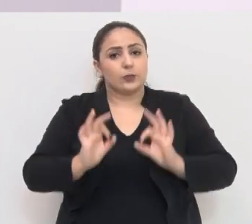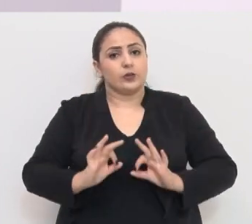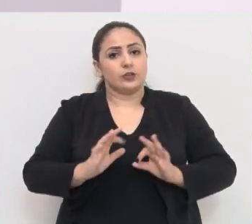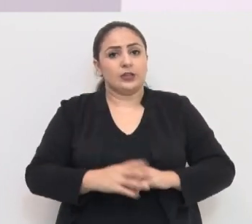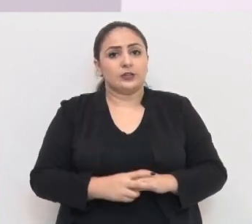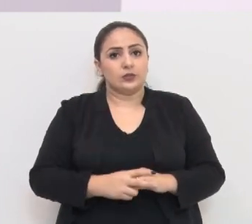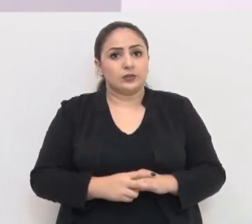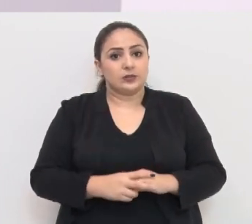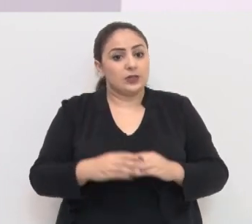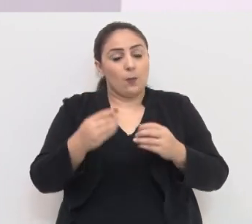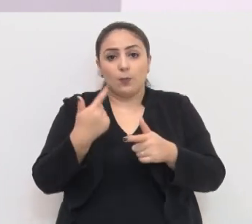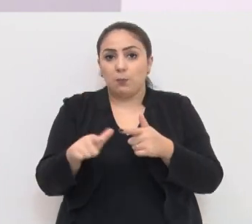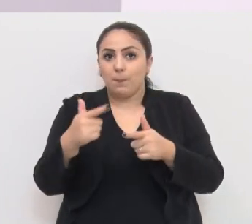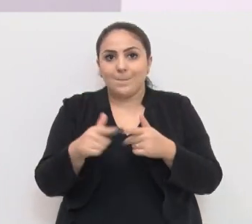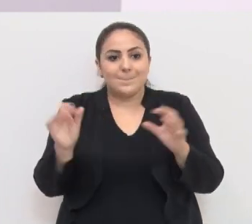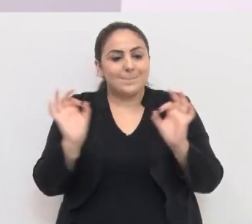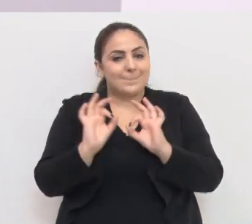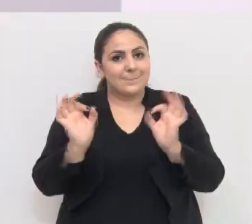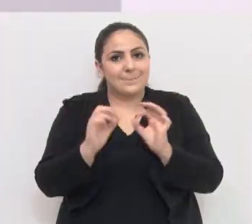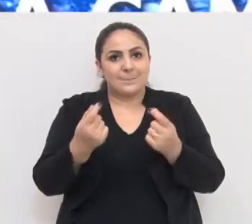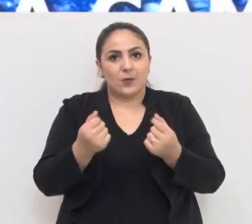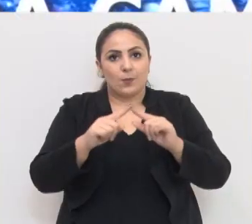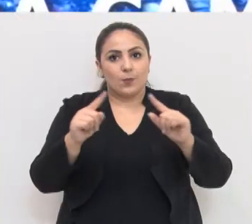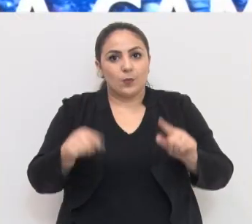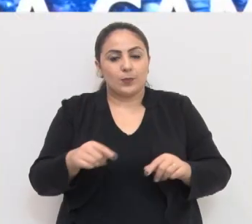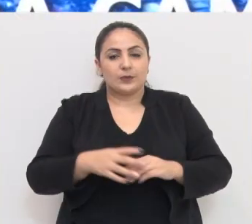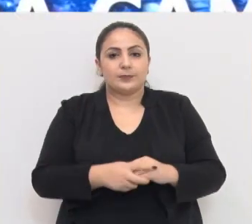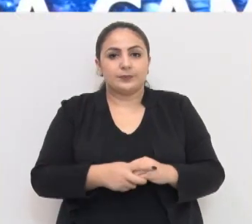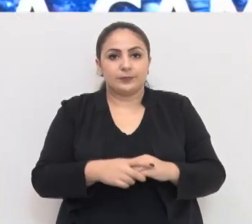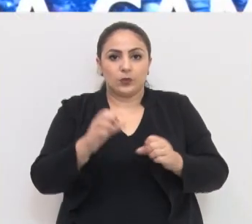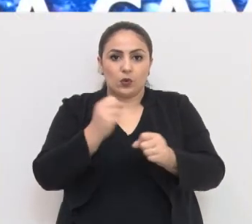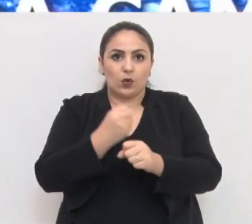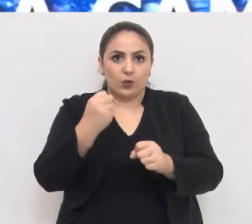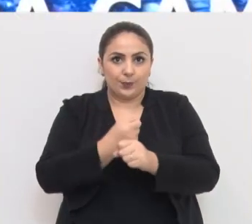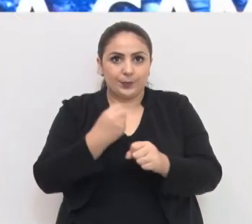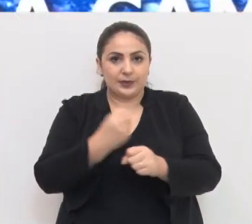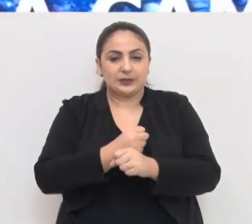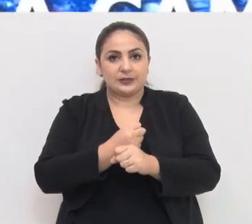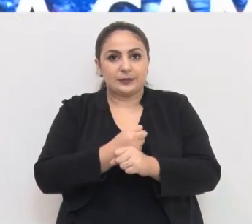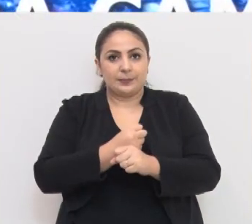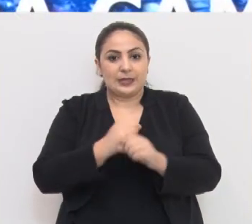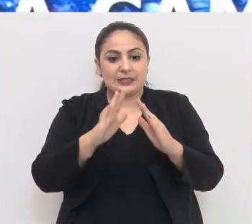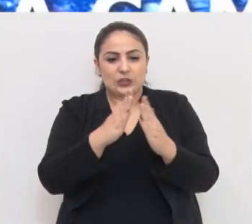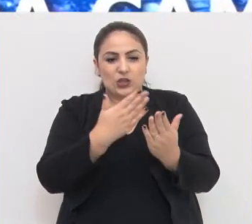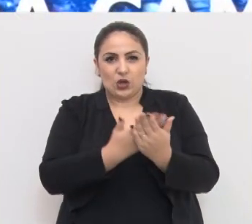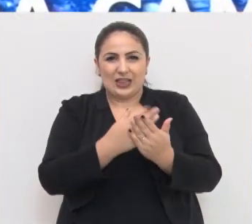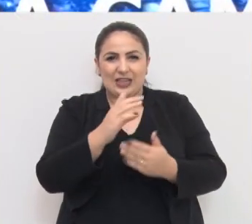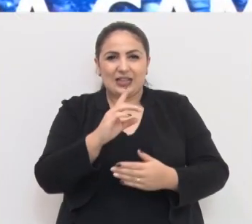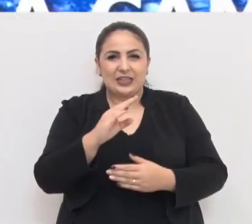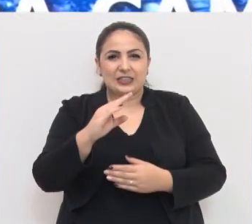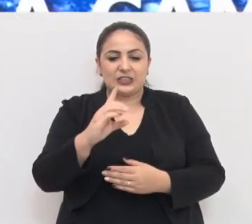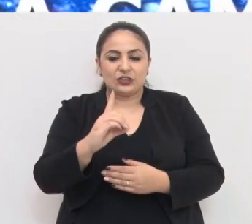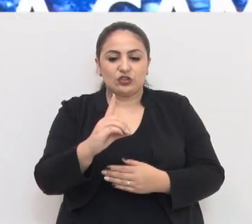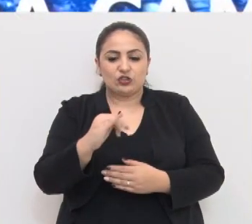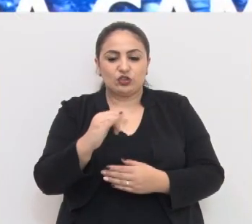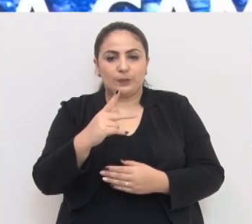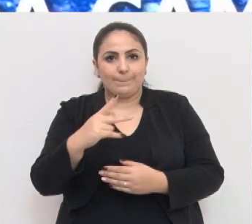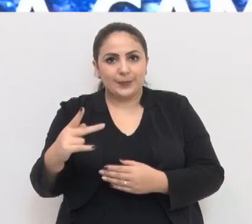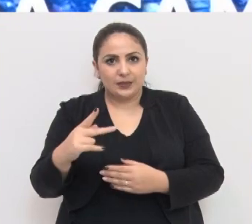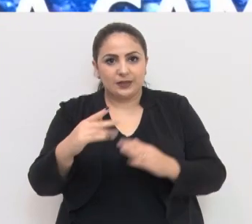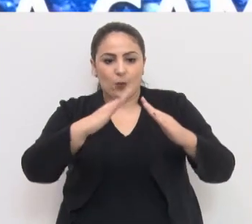que não lesa os cofres públicos. Obras para coberturas da escola Daniel Dipp serão feitas com recursos de